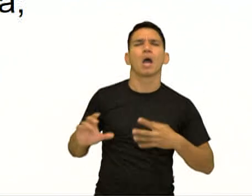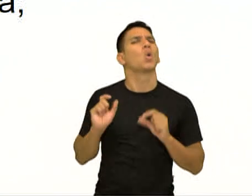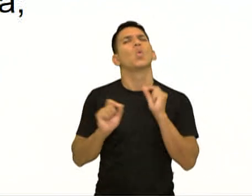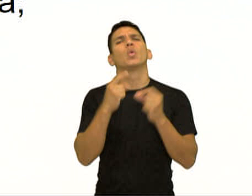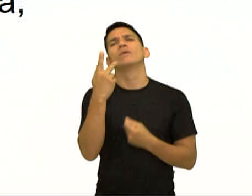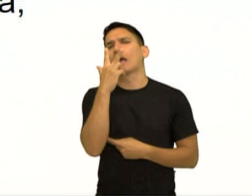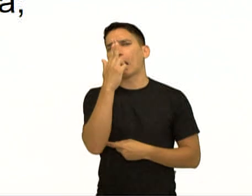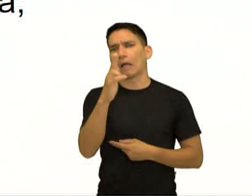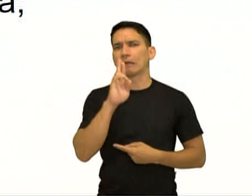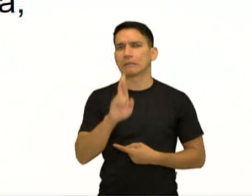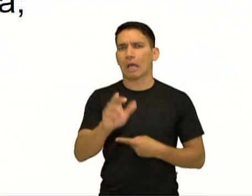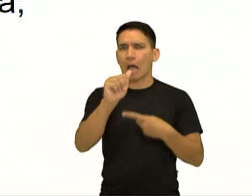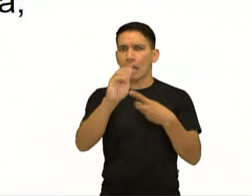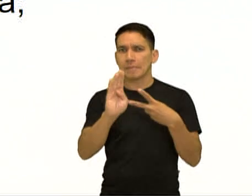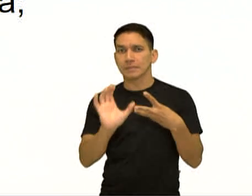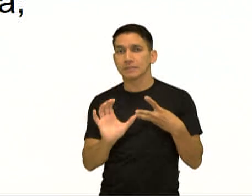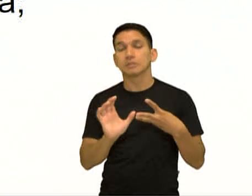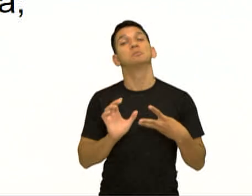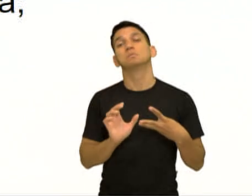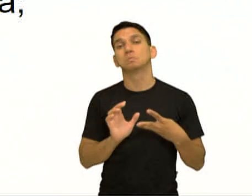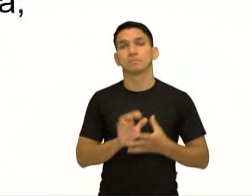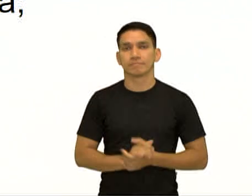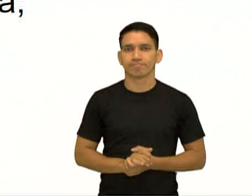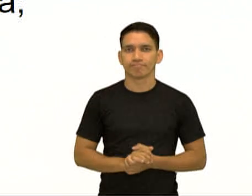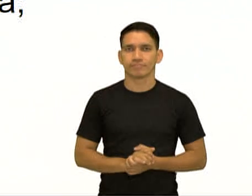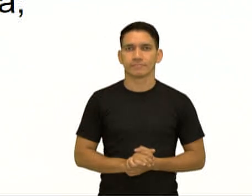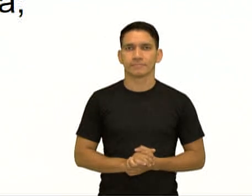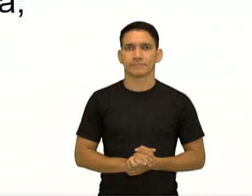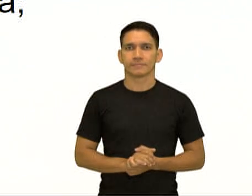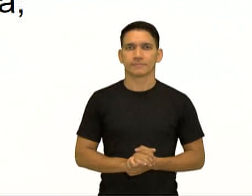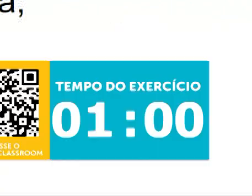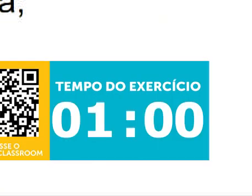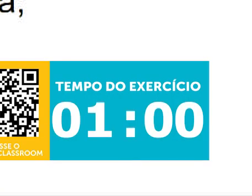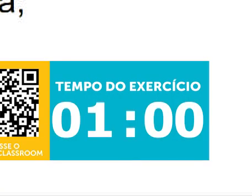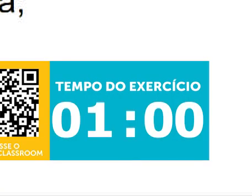que você acha? Letra A, letra B ou letra C? Vai lá!